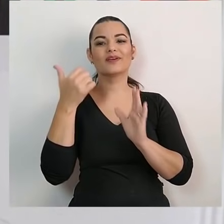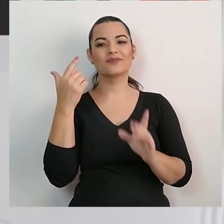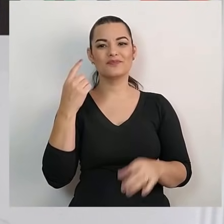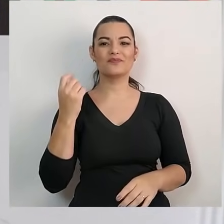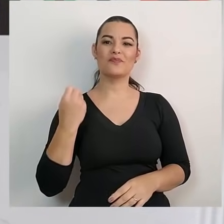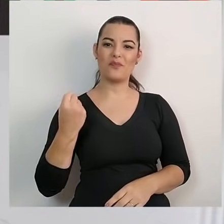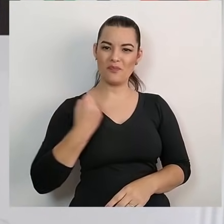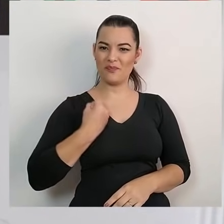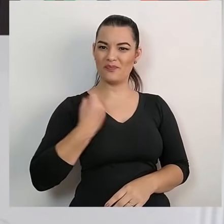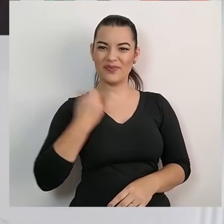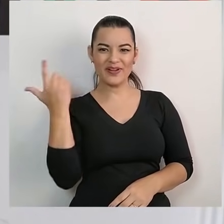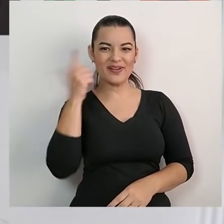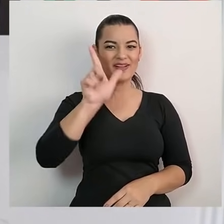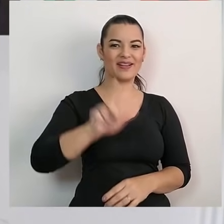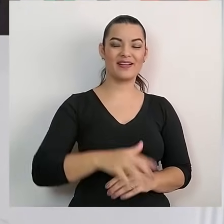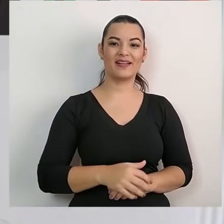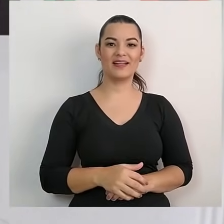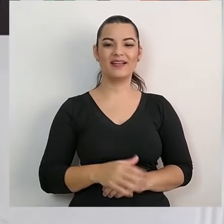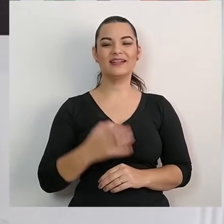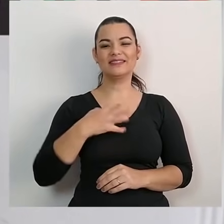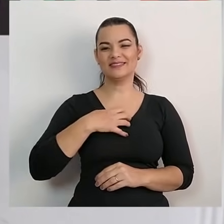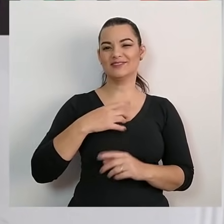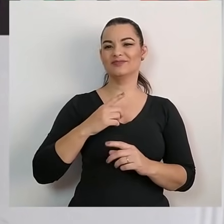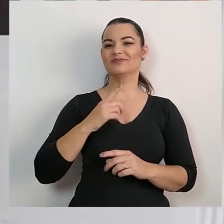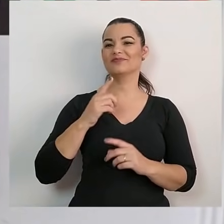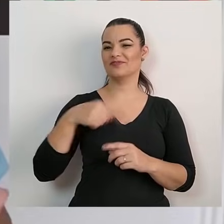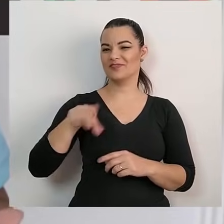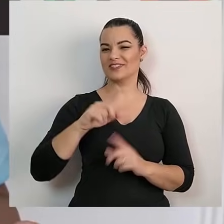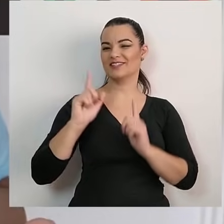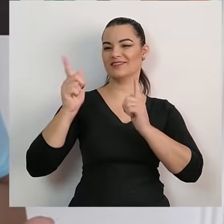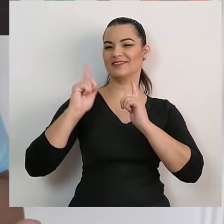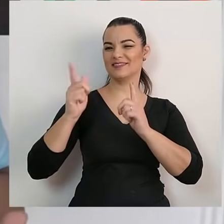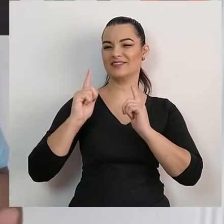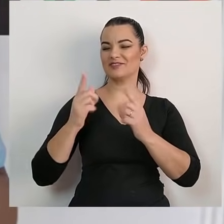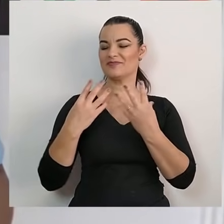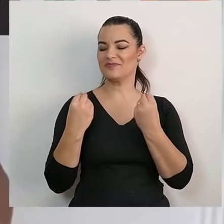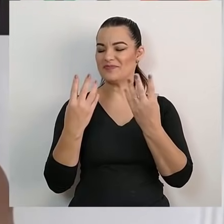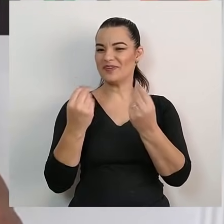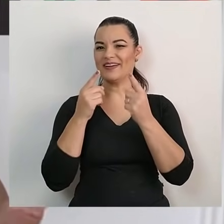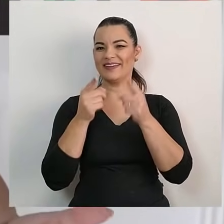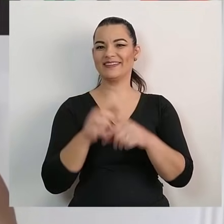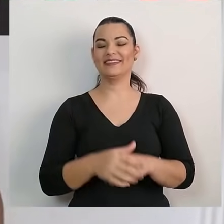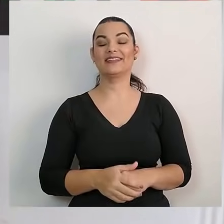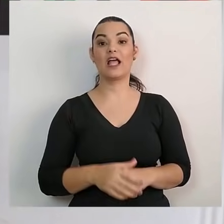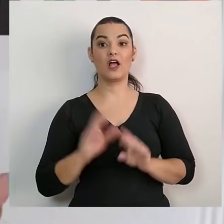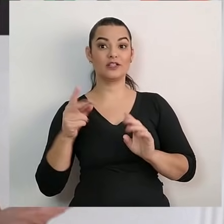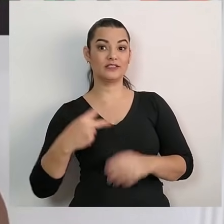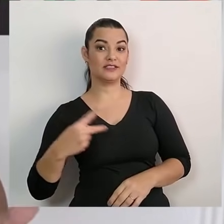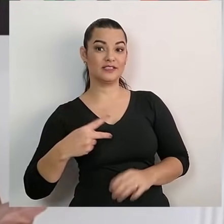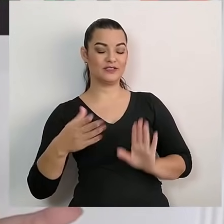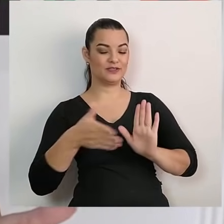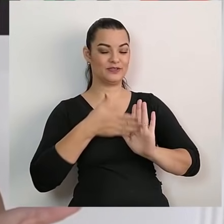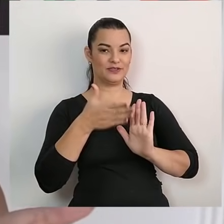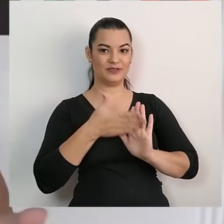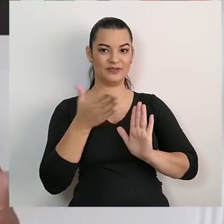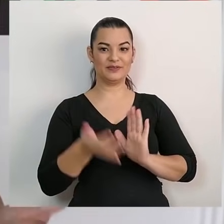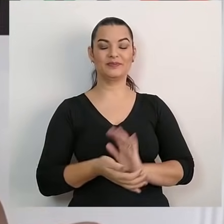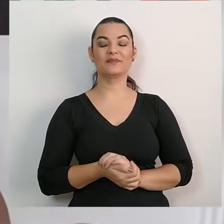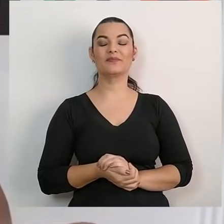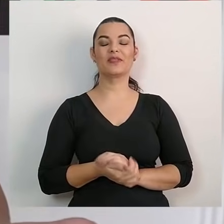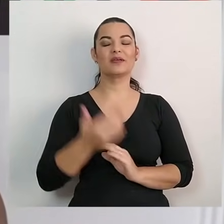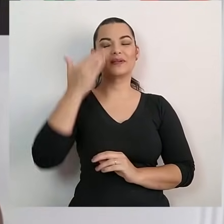divertir muito por aí. A segunda proposta para que essas questões todas